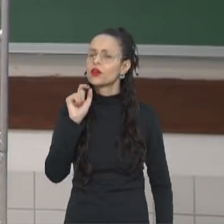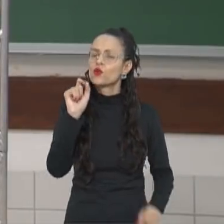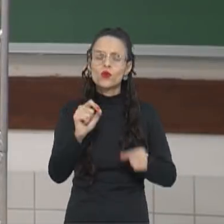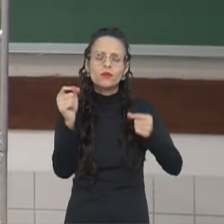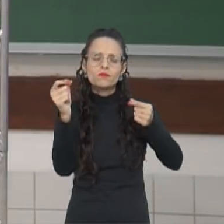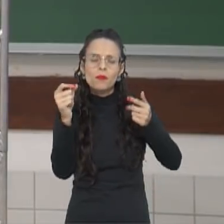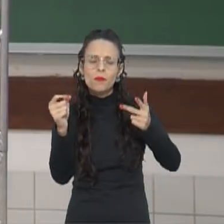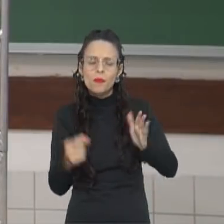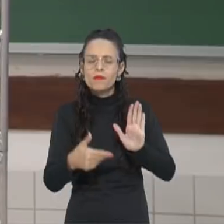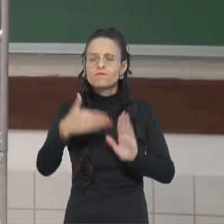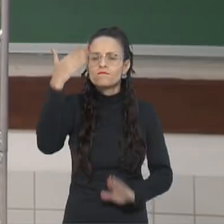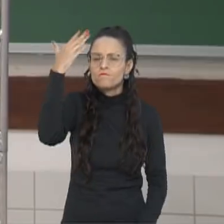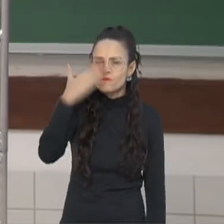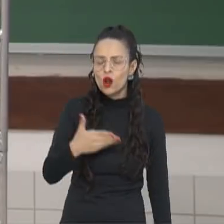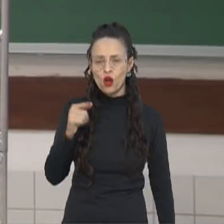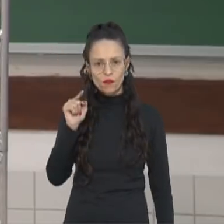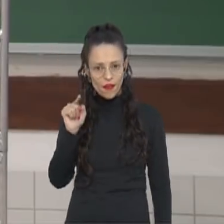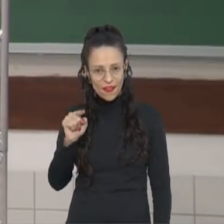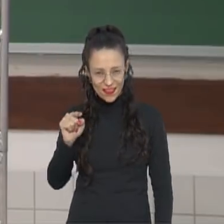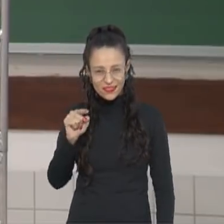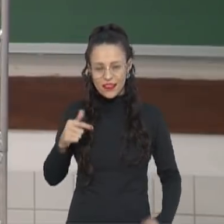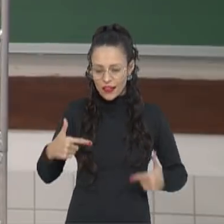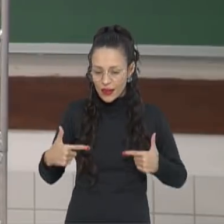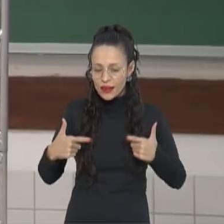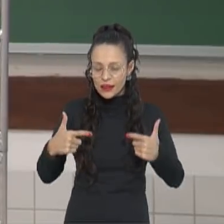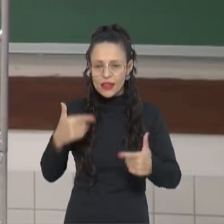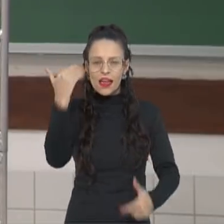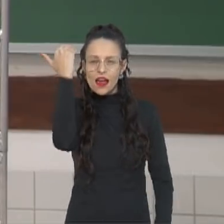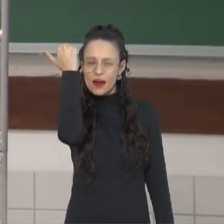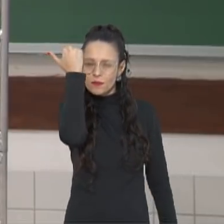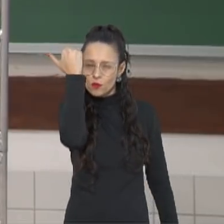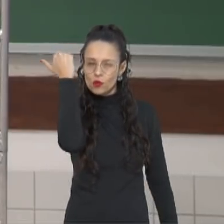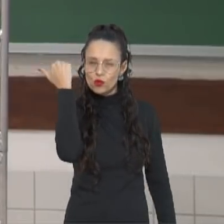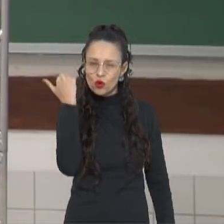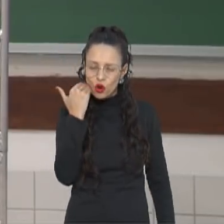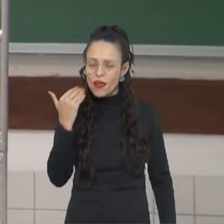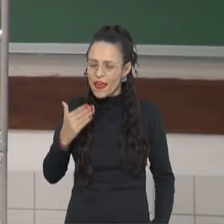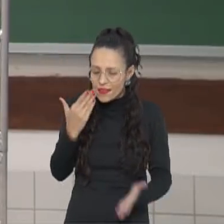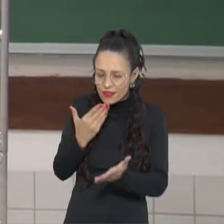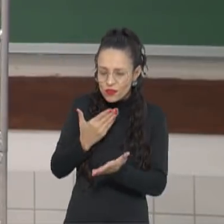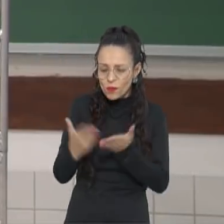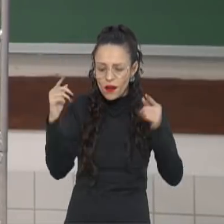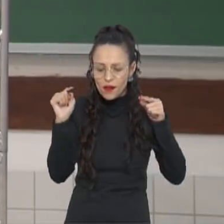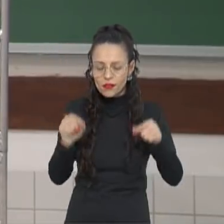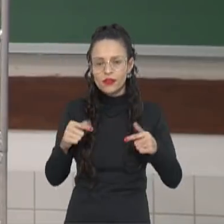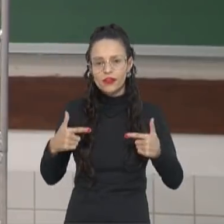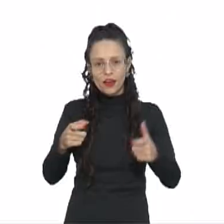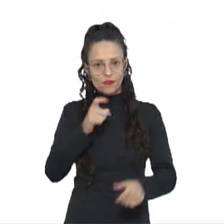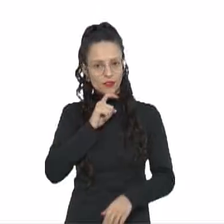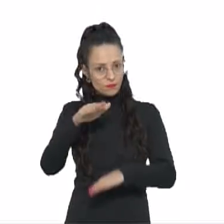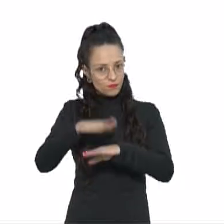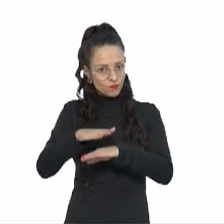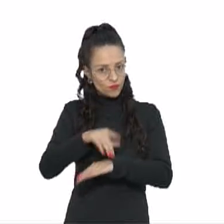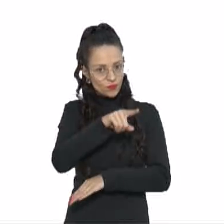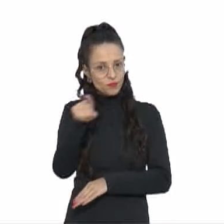essa afirmação de que a Guerra da Coreia foi o primeiro ponto quente da Guerra Fria? Responde aí.